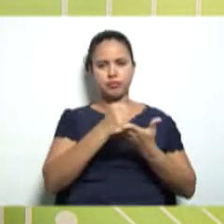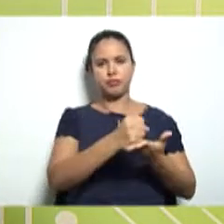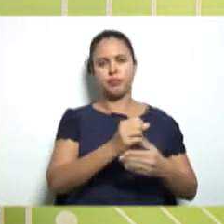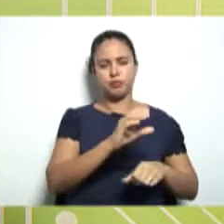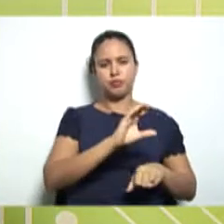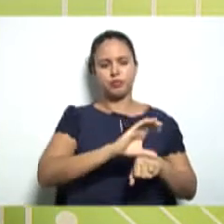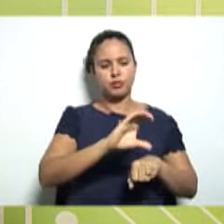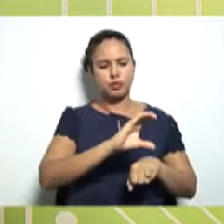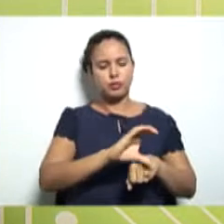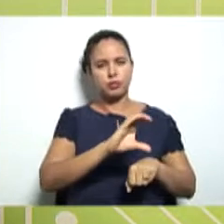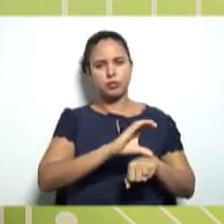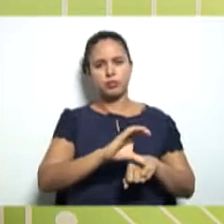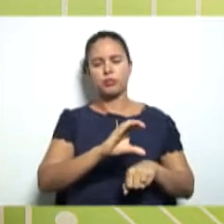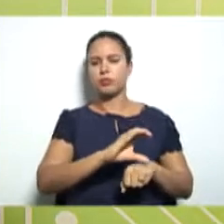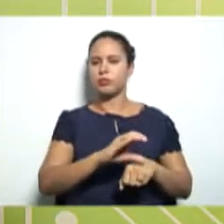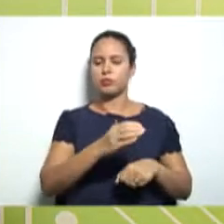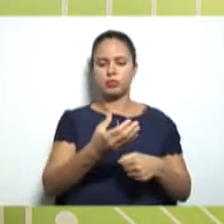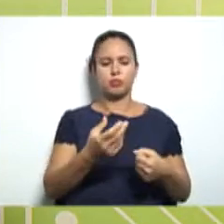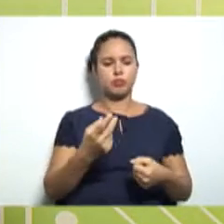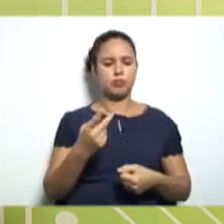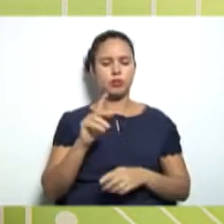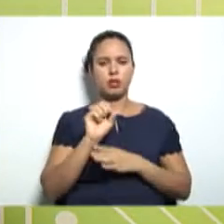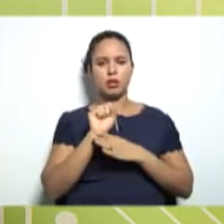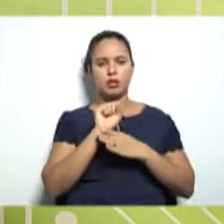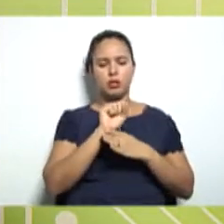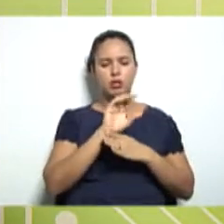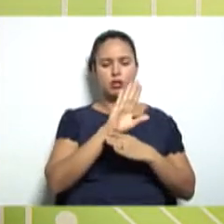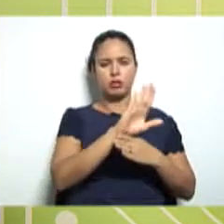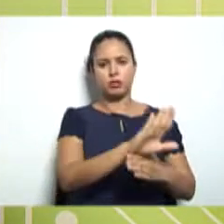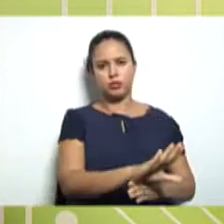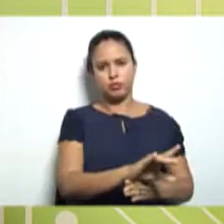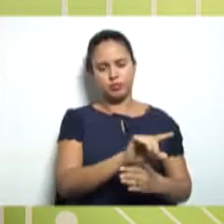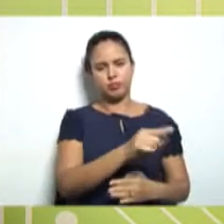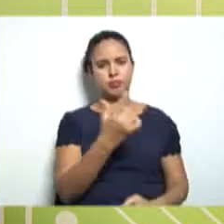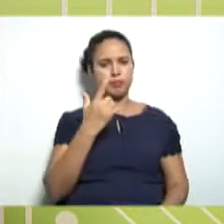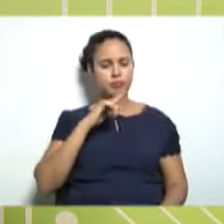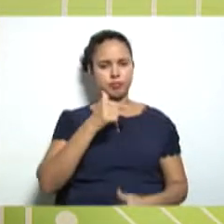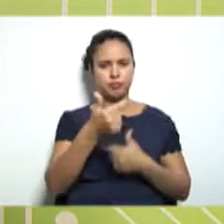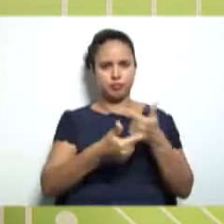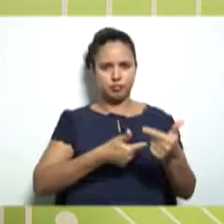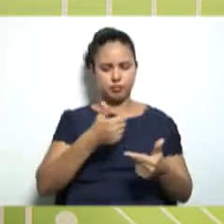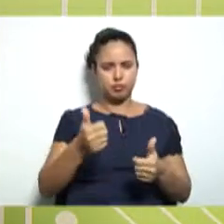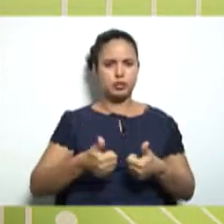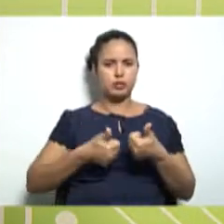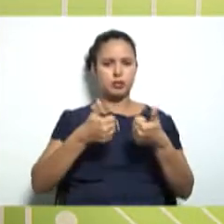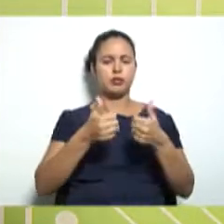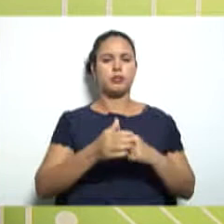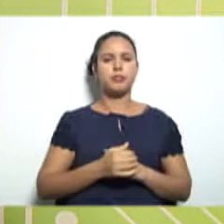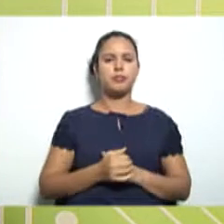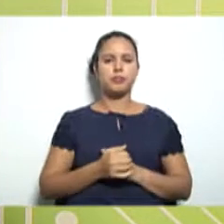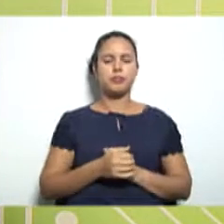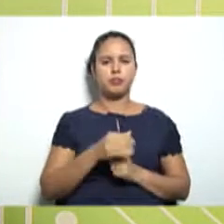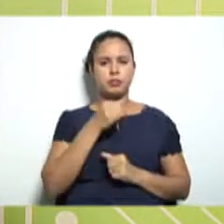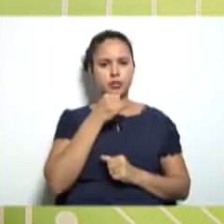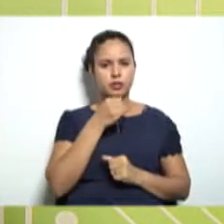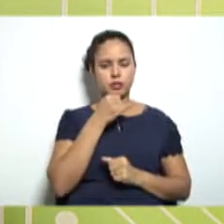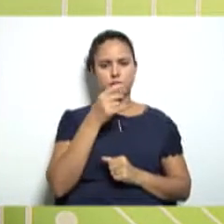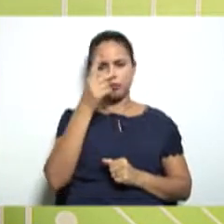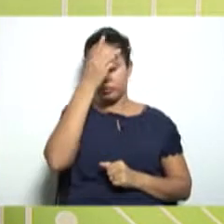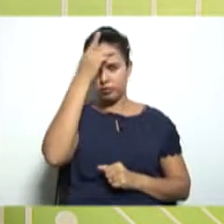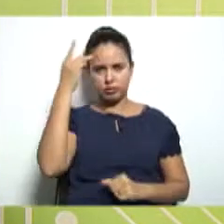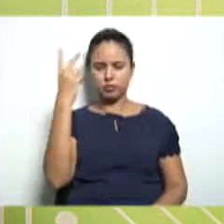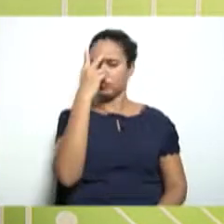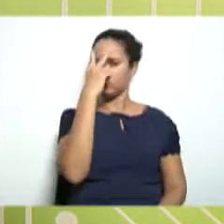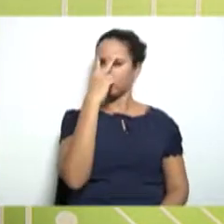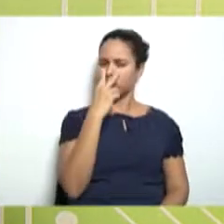Por exemplo, trazer mecanismos que vão ajudar essa pessoa a ter uma produtividade melhor. Por exemplo, máquinas que vão ajudar a enxergar um pouco melhor, ou ouvir um